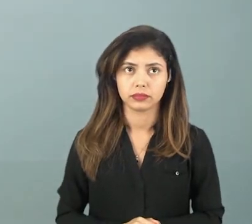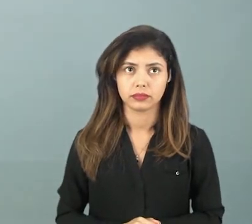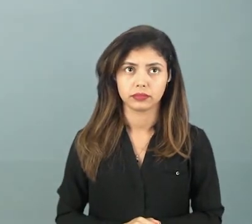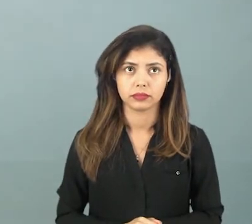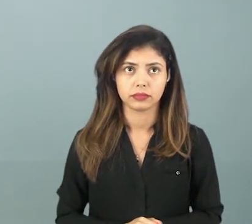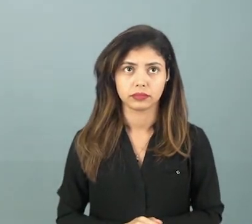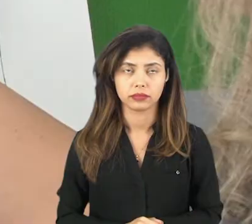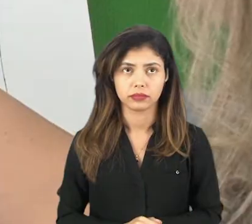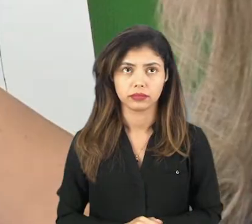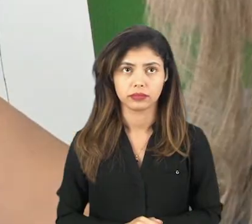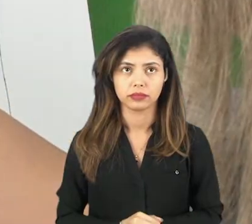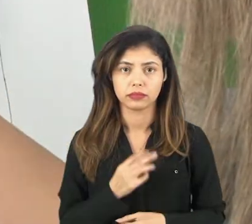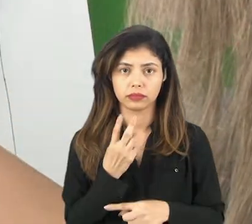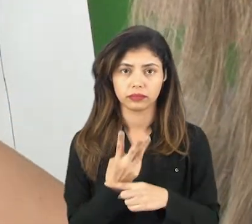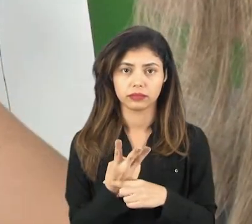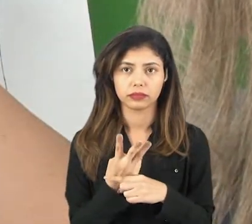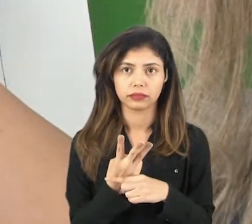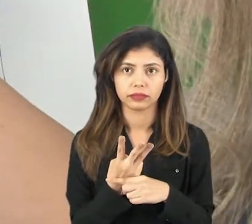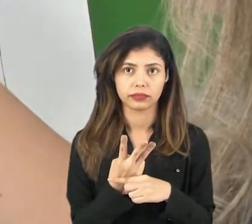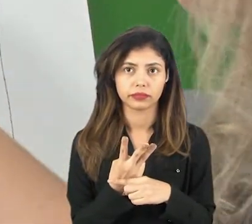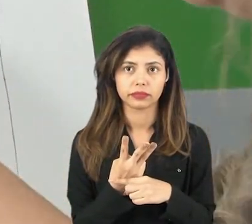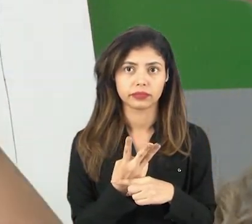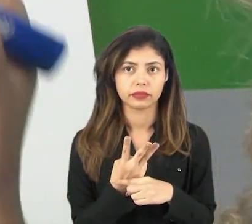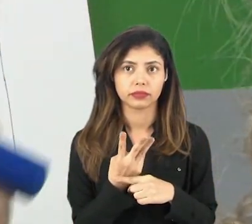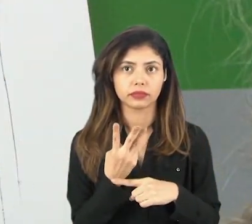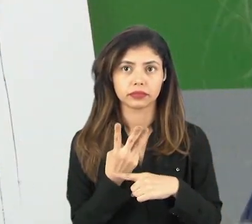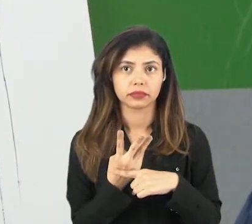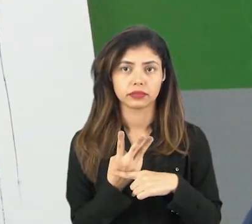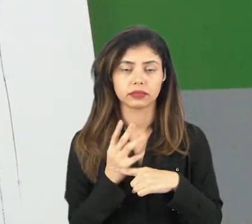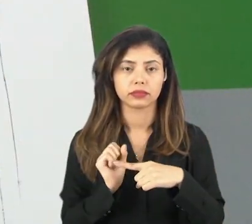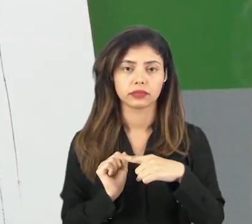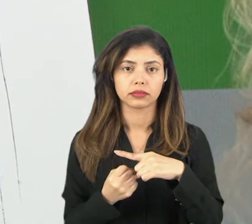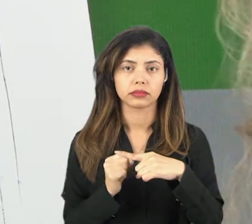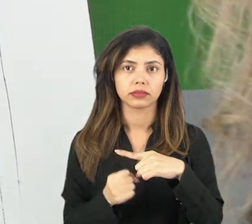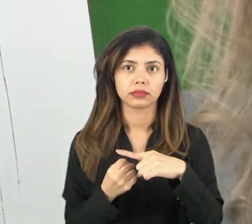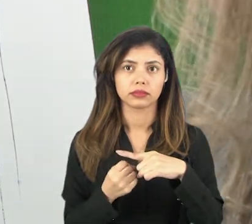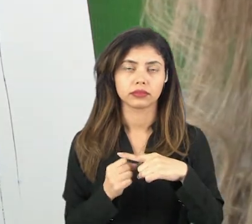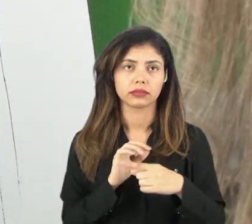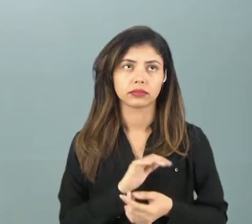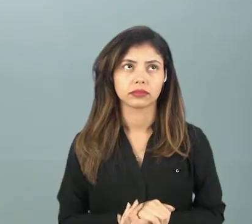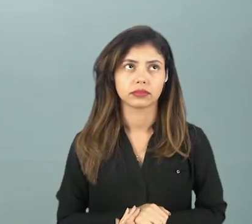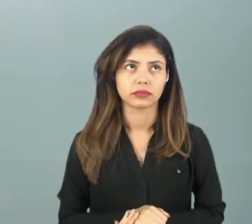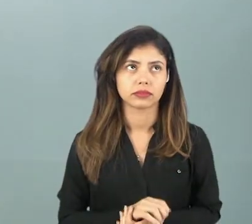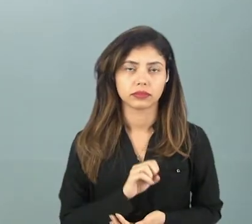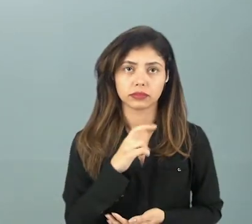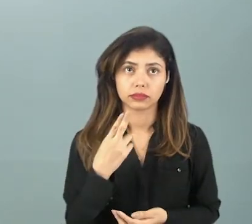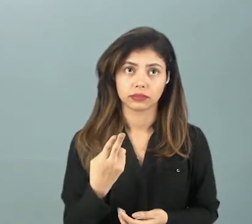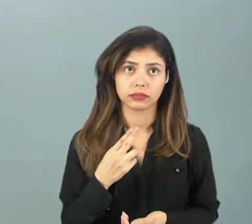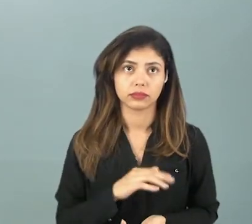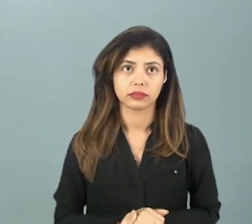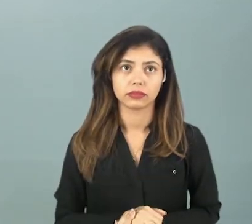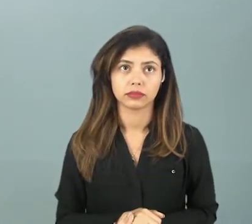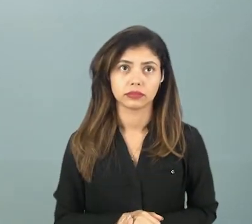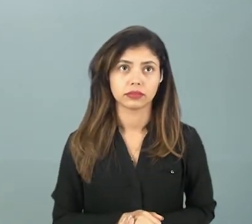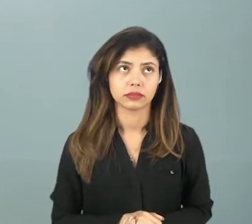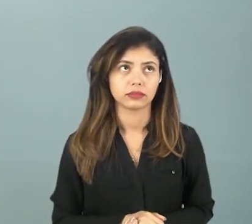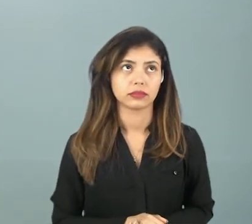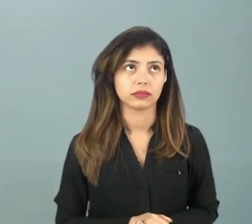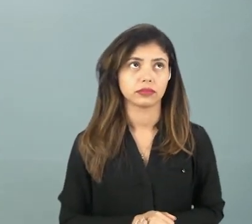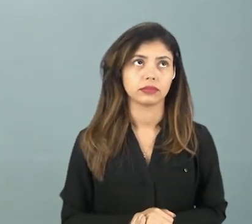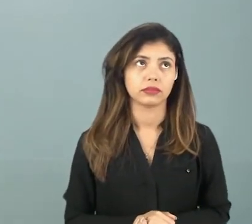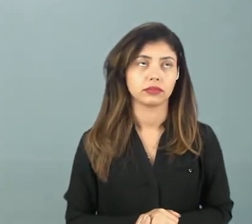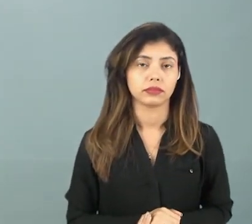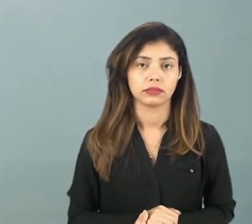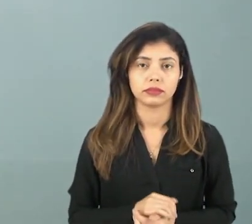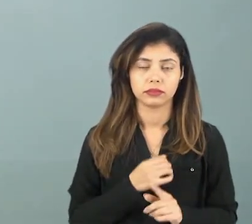torcidas foi apenas 3. Então, eu tenho 3 oitavos, né? Ou, outra forma de